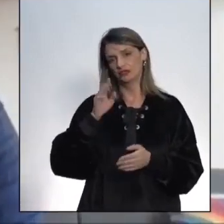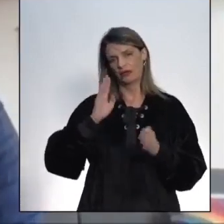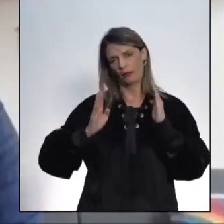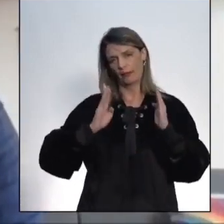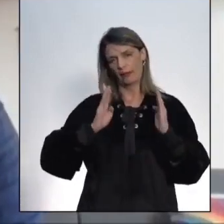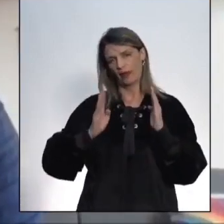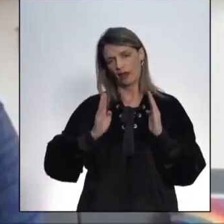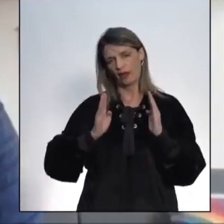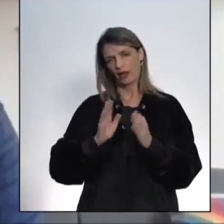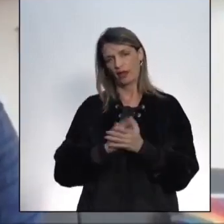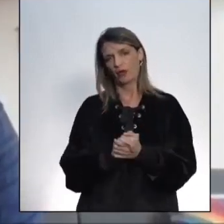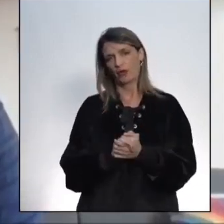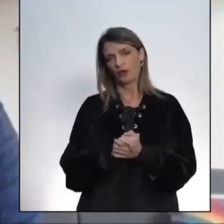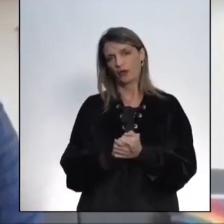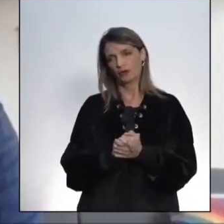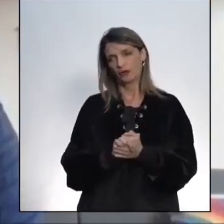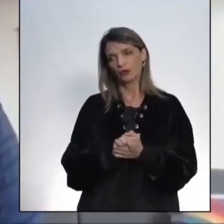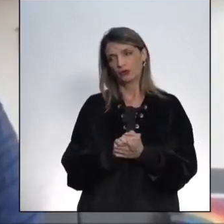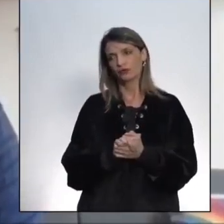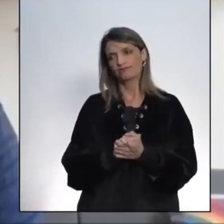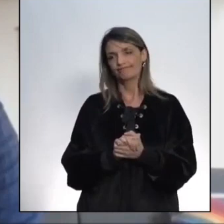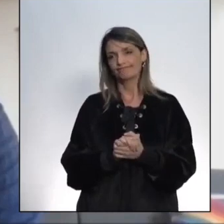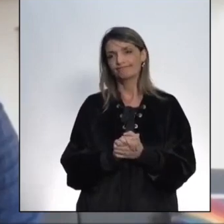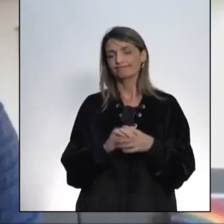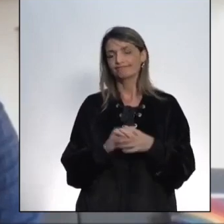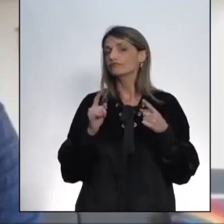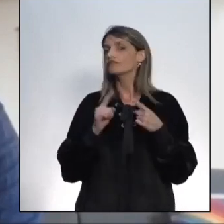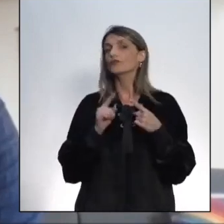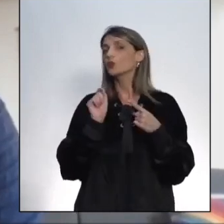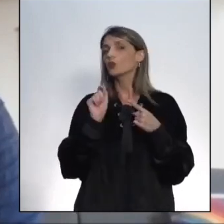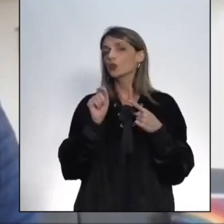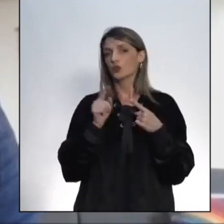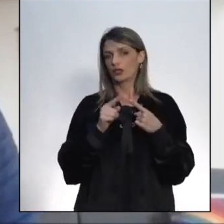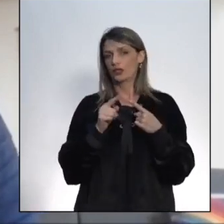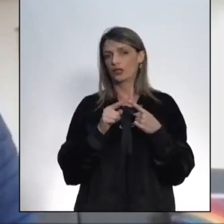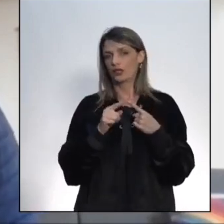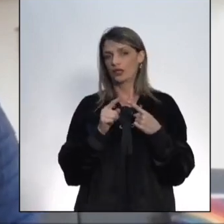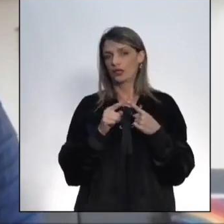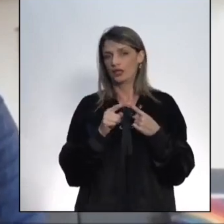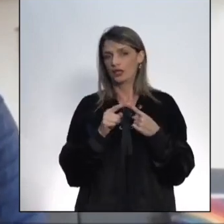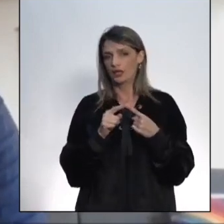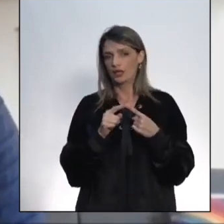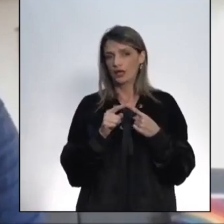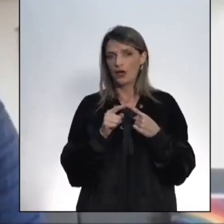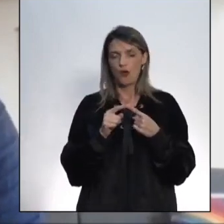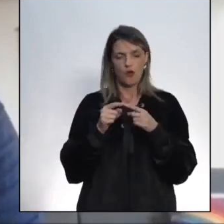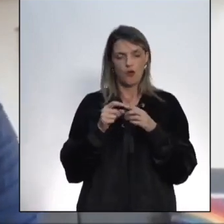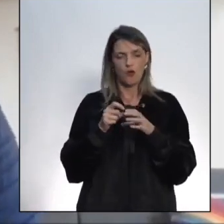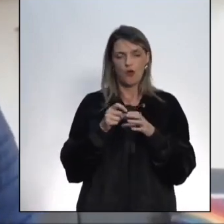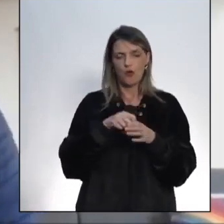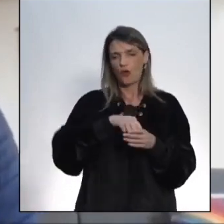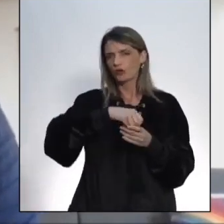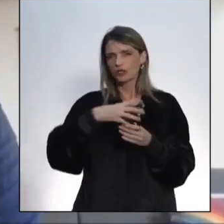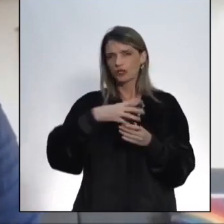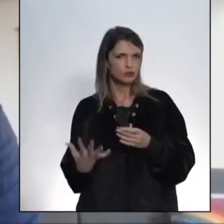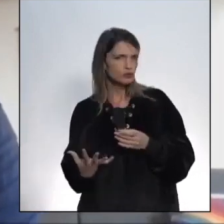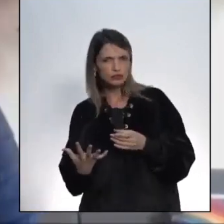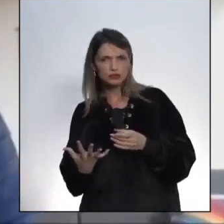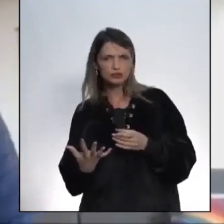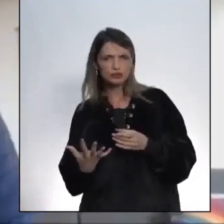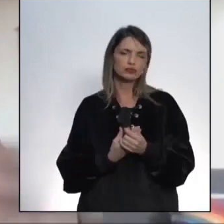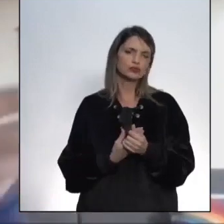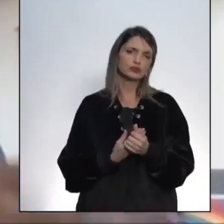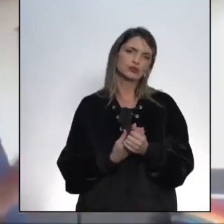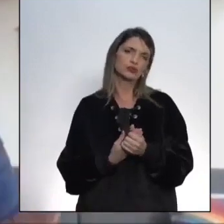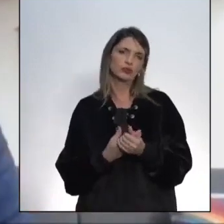acho que esse impacto vai em alguns sentidos. O primeiro deles é desse repertório de conteúdos, recursos que estão aí